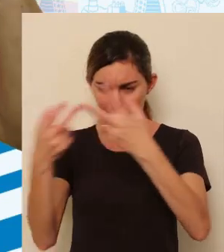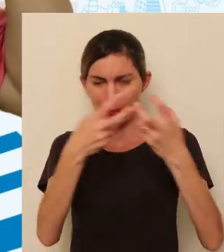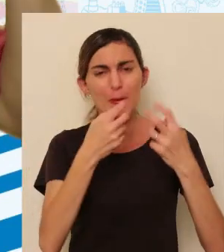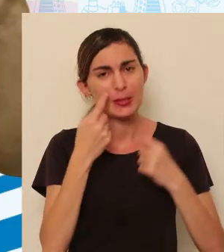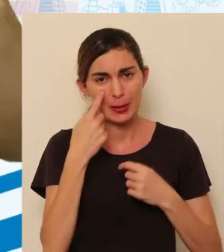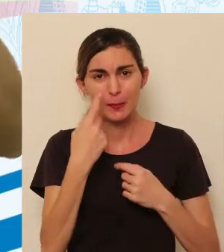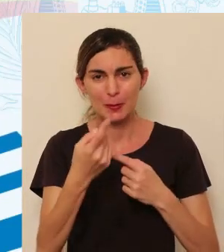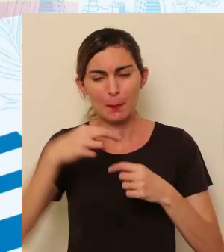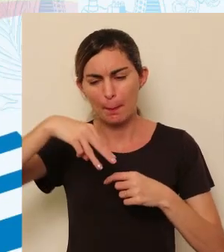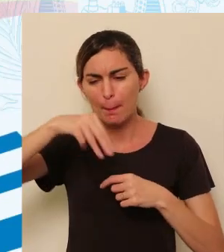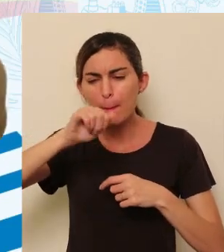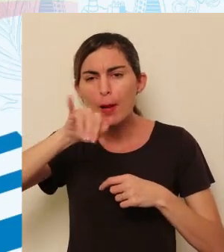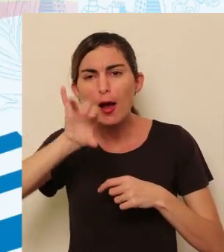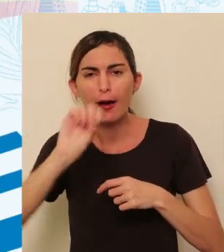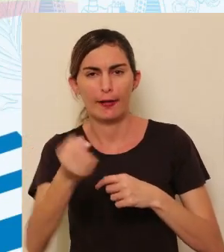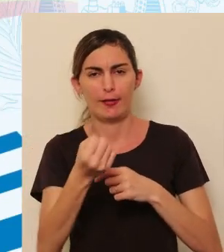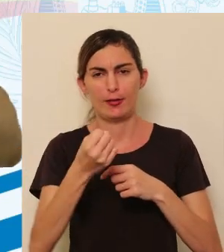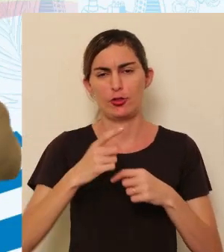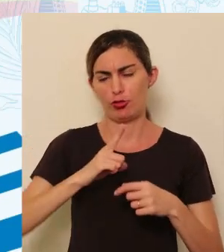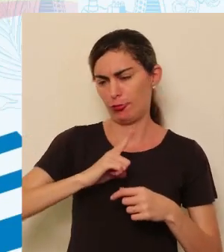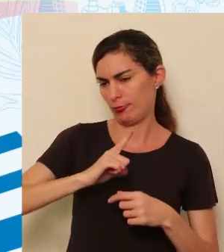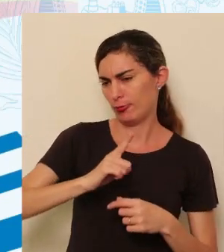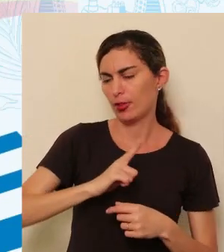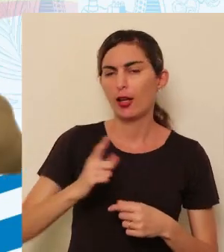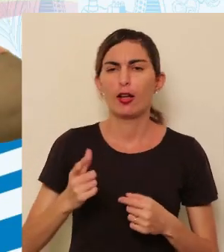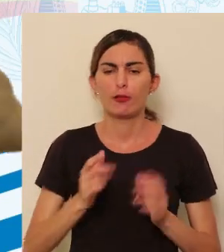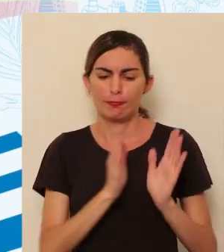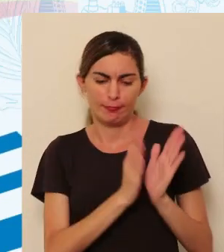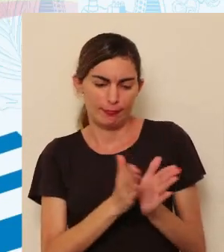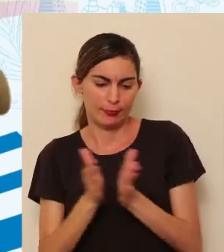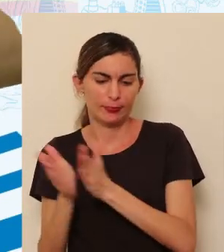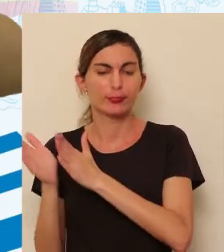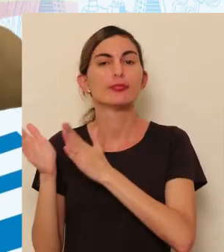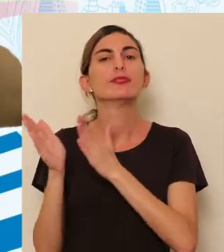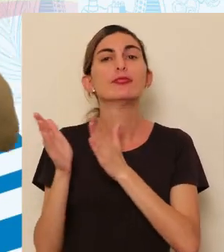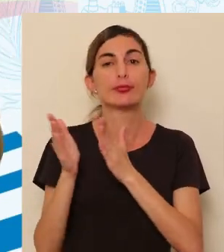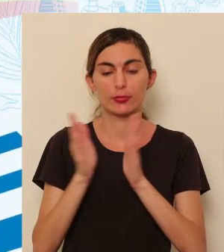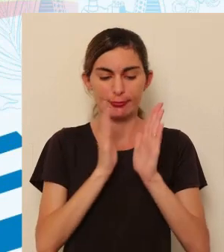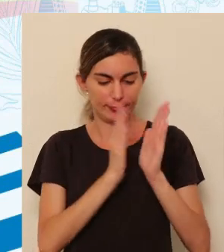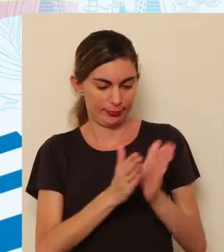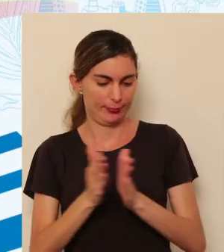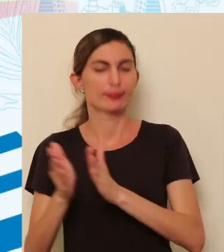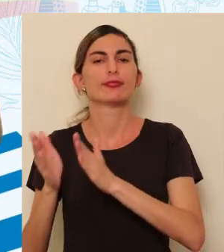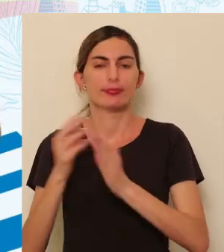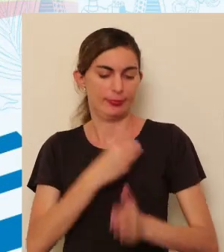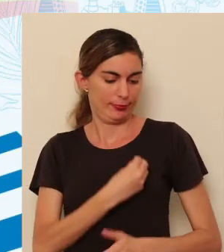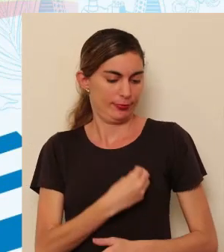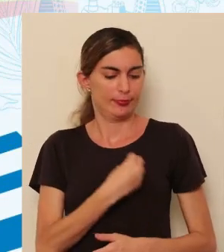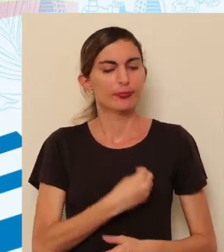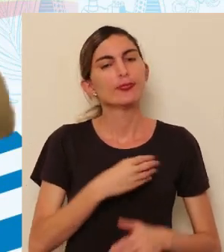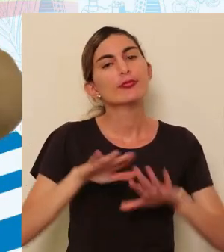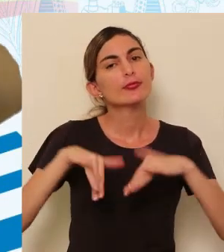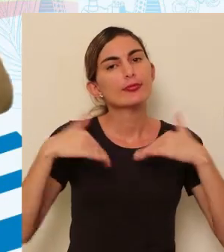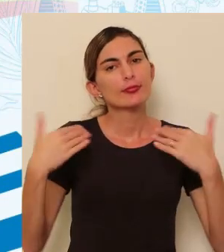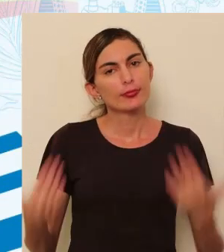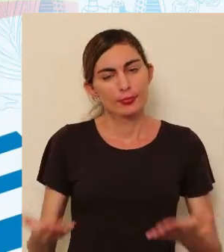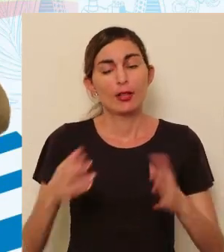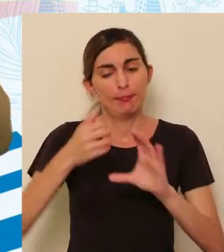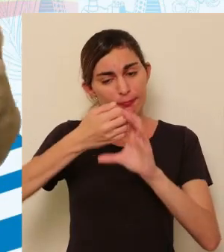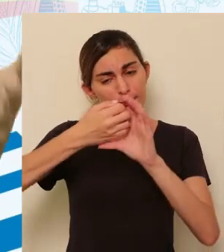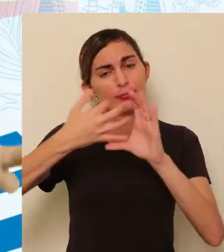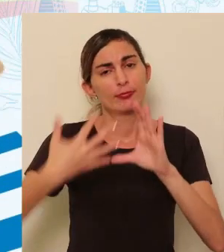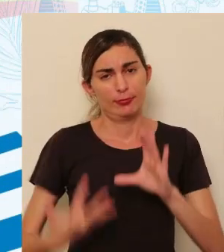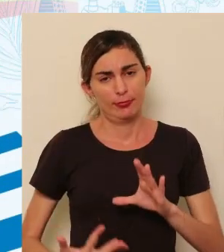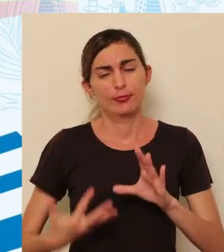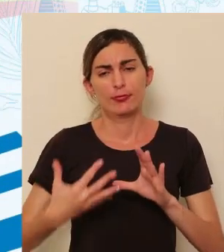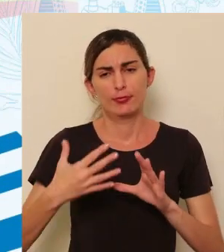percebe aí que os maias tinham uma forma bem estruturada e bem organizada de viver. Então, isso são